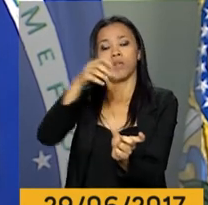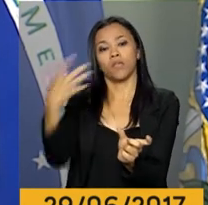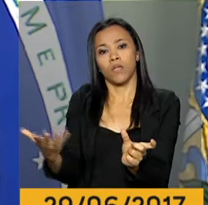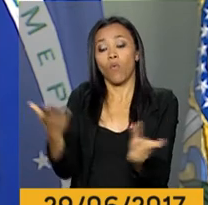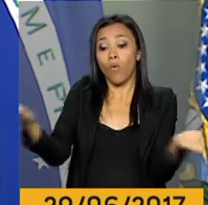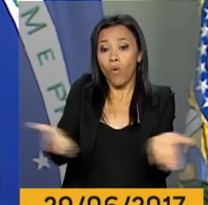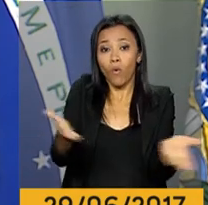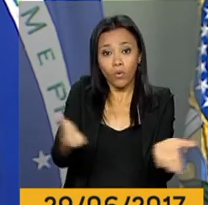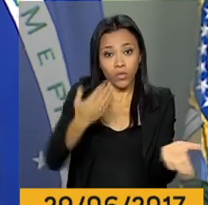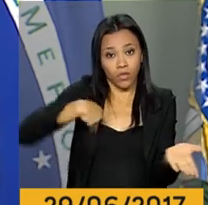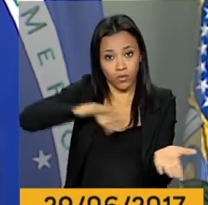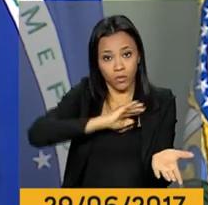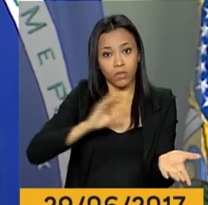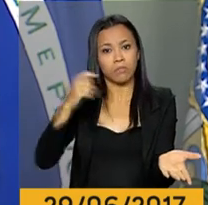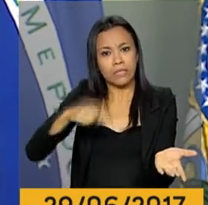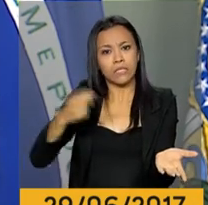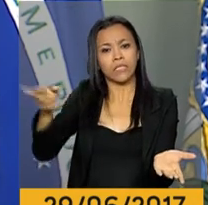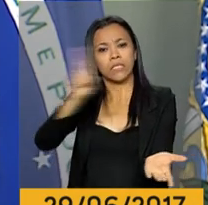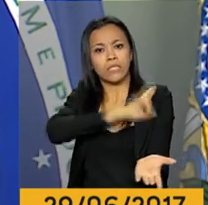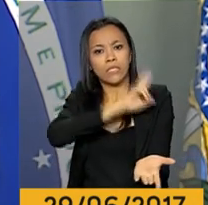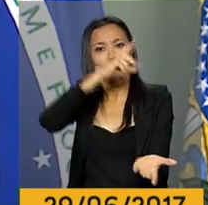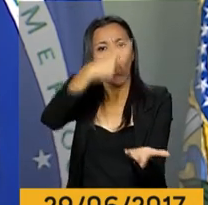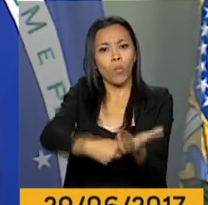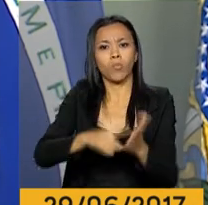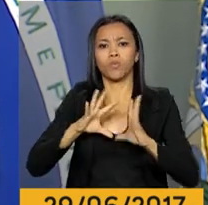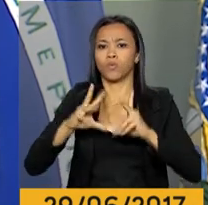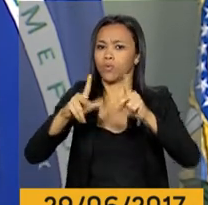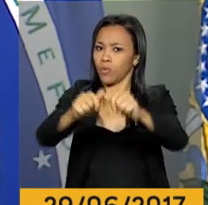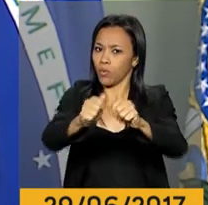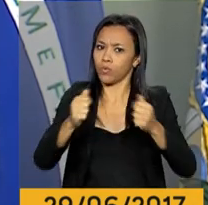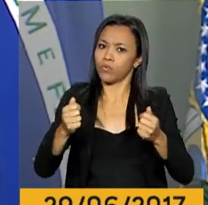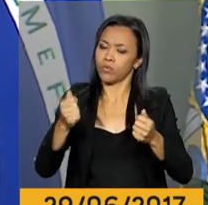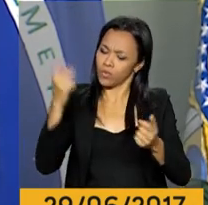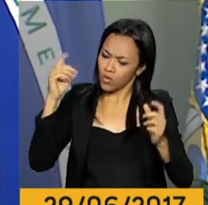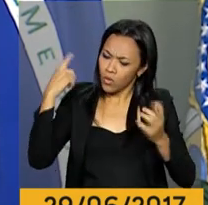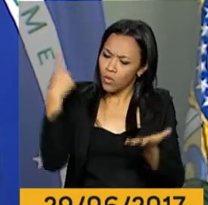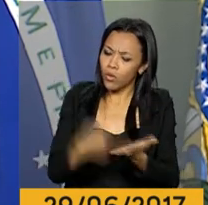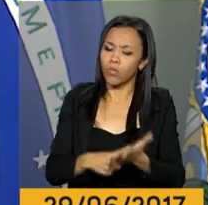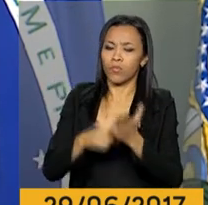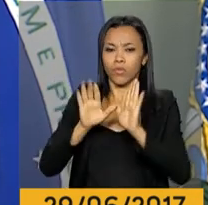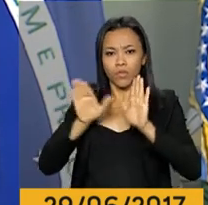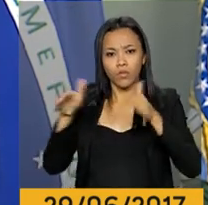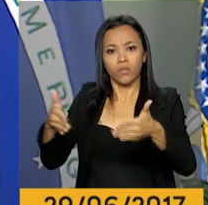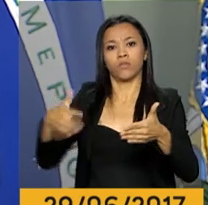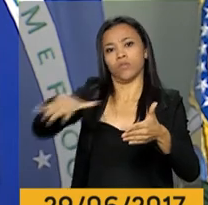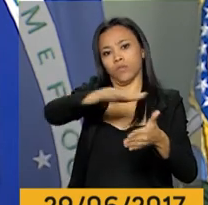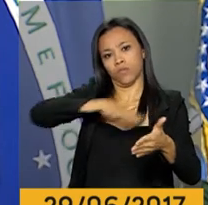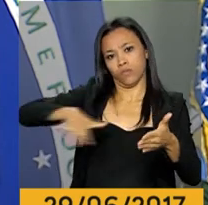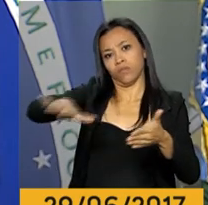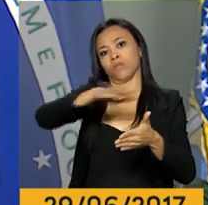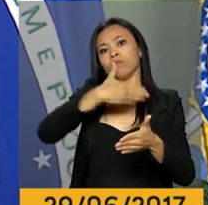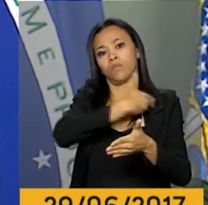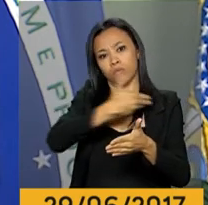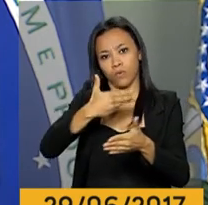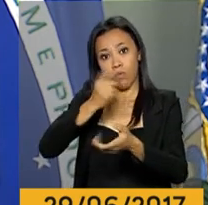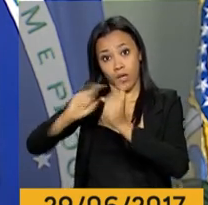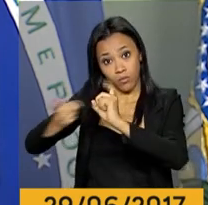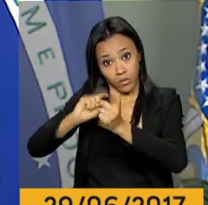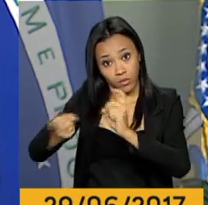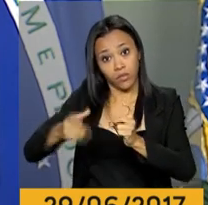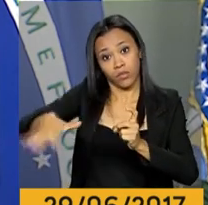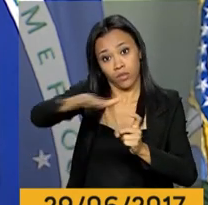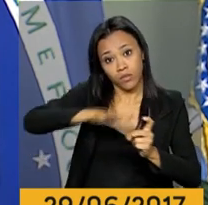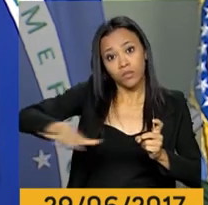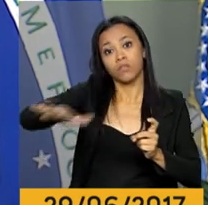responsabilidade de todos a responsabilidade com a coisa pública res ponsabilidade com matos